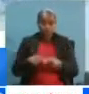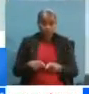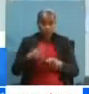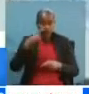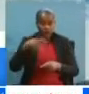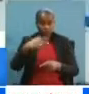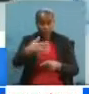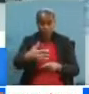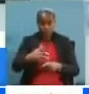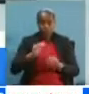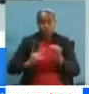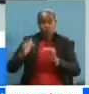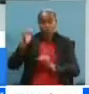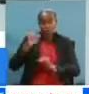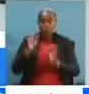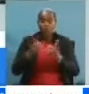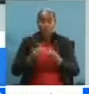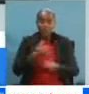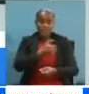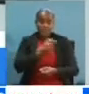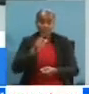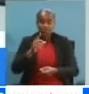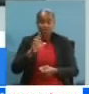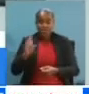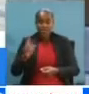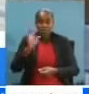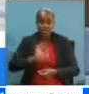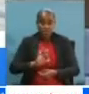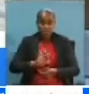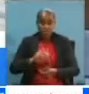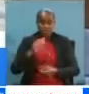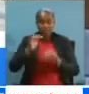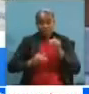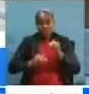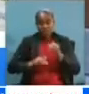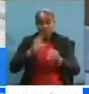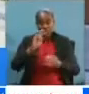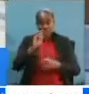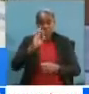de previsão de crescimento económico entre 5% a 6%, do déficit abaixo dos